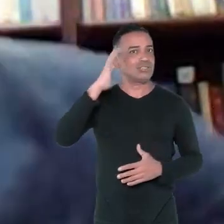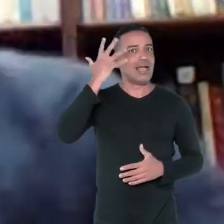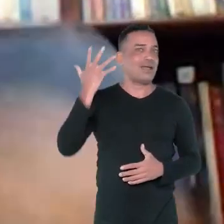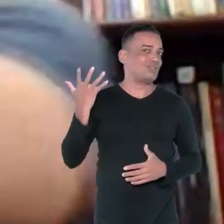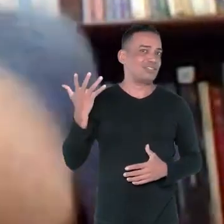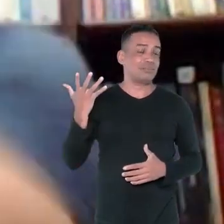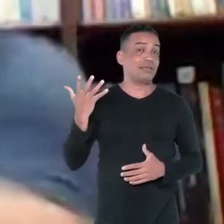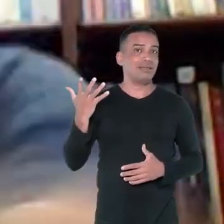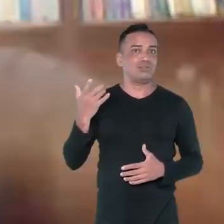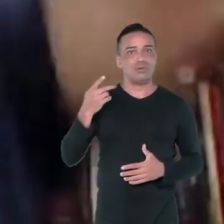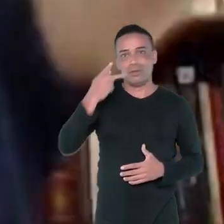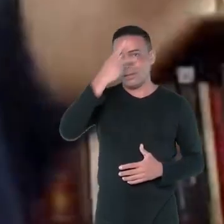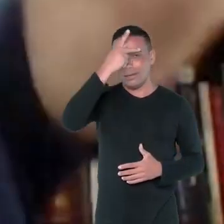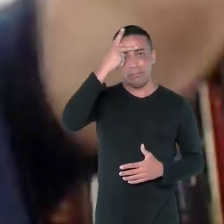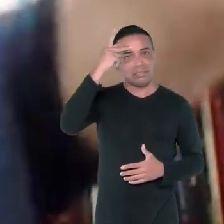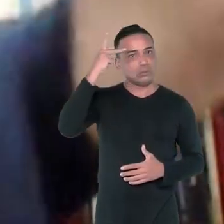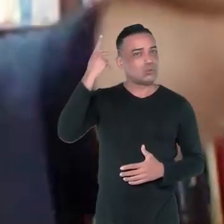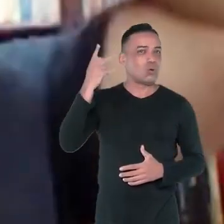grandes gênios da